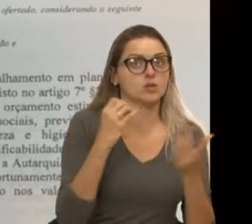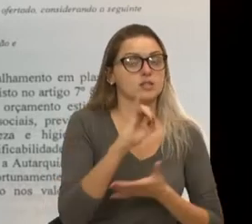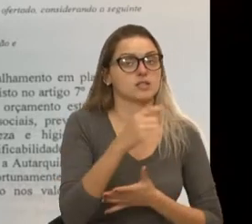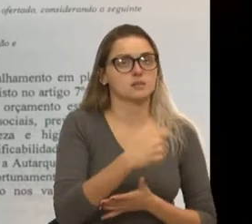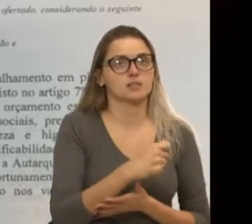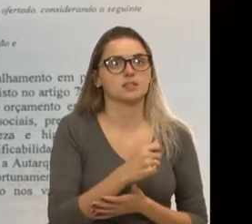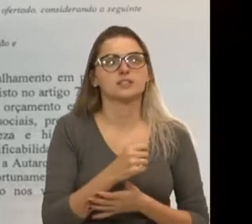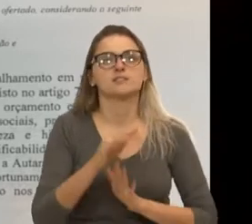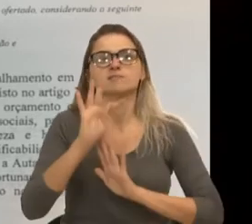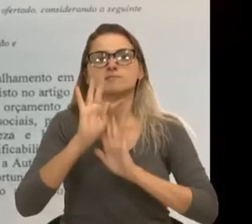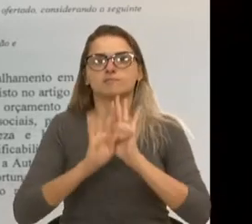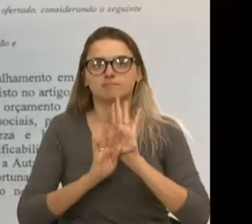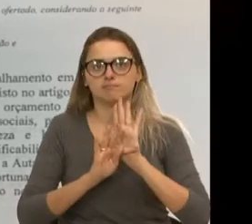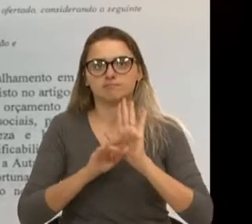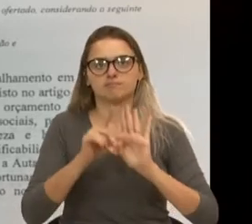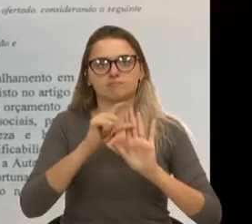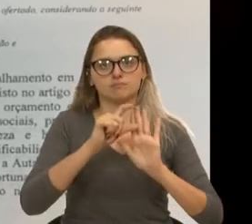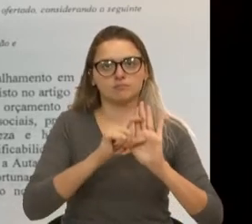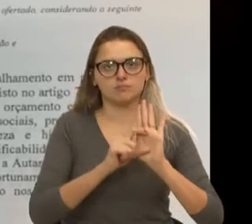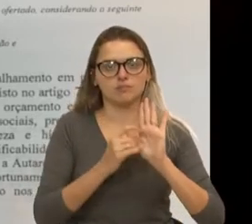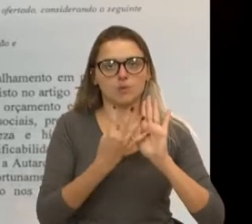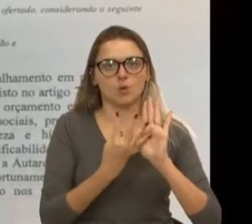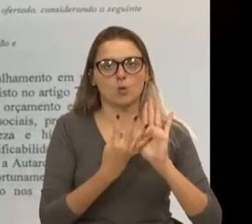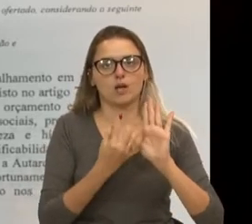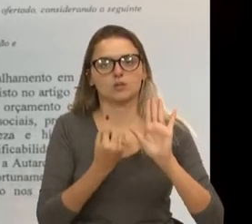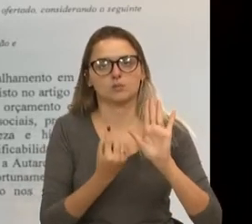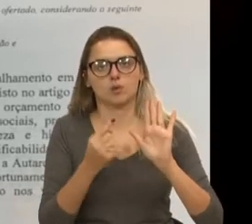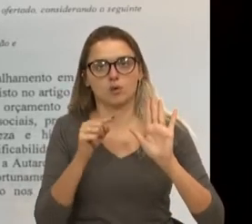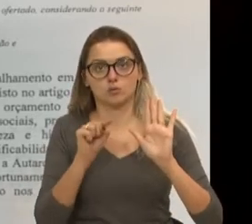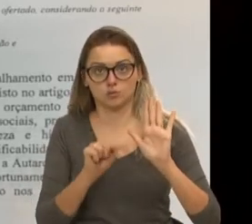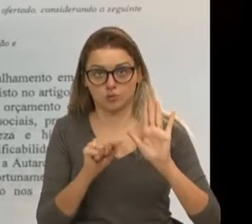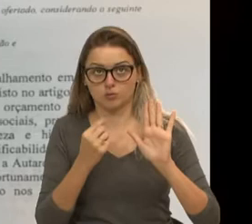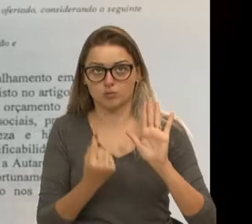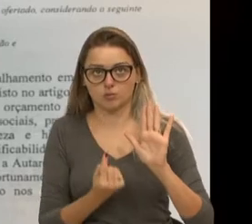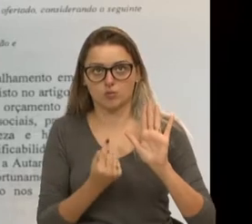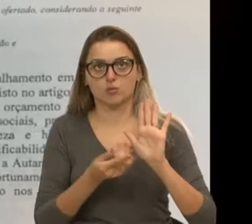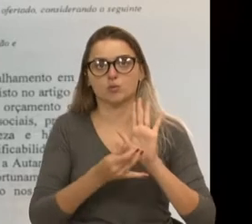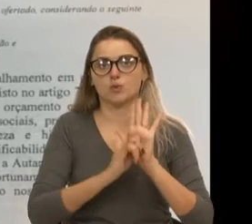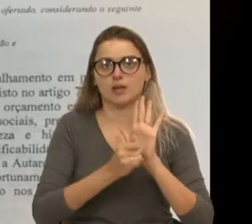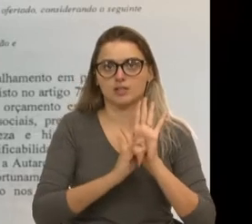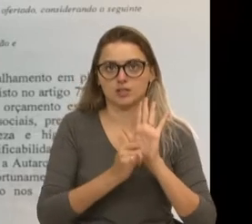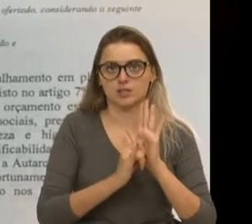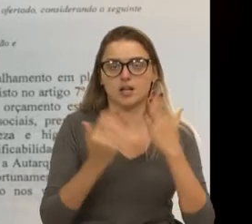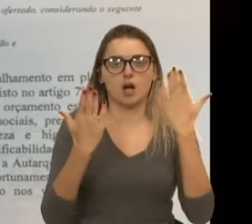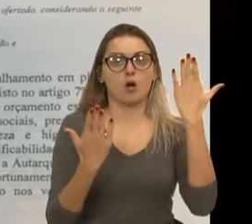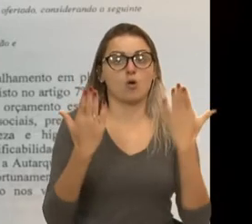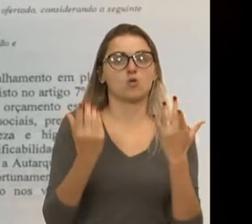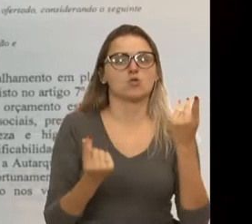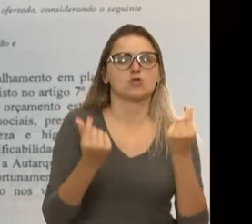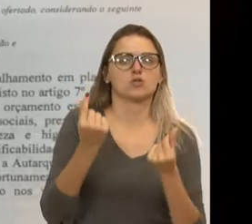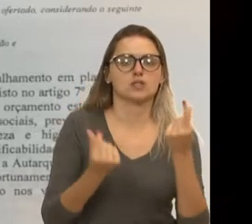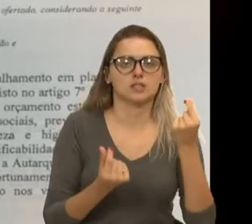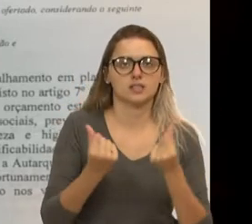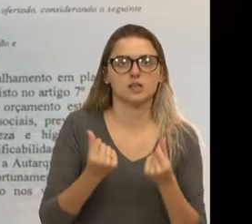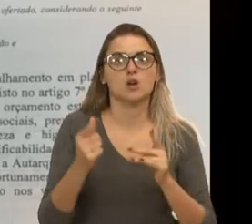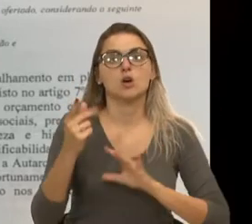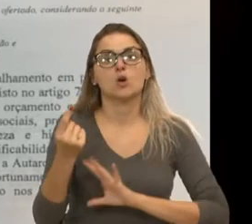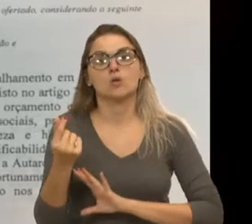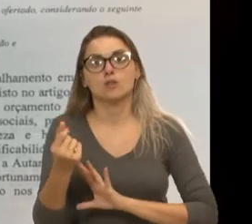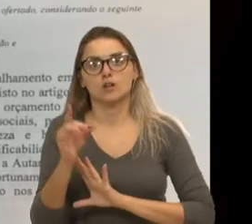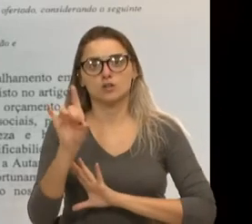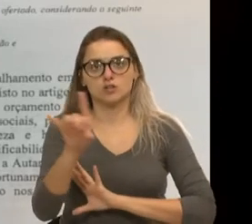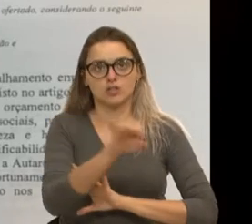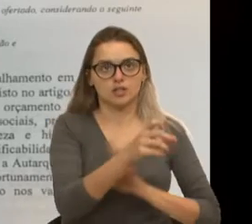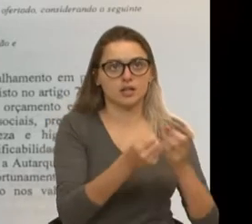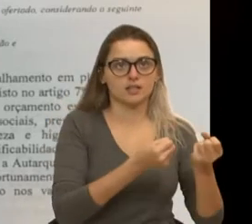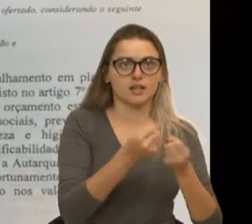termo de referência, no item 4.1 do edital de licitação, é informado como deverá ser apresentada a composição do preço de cada veículo